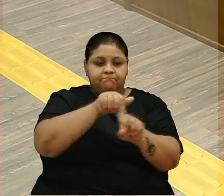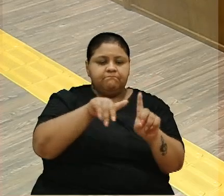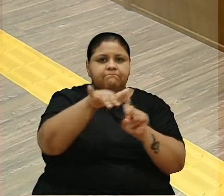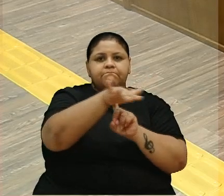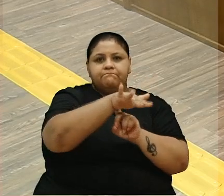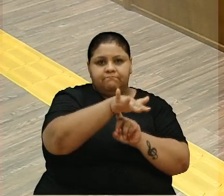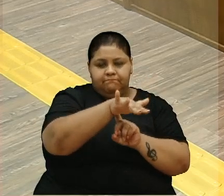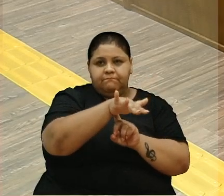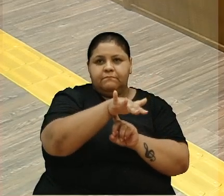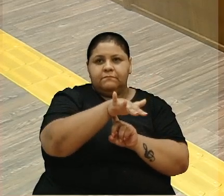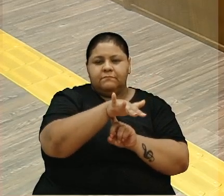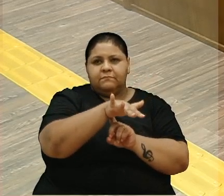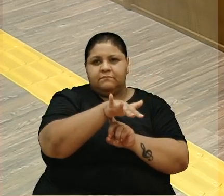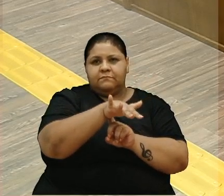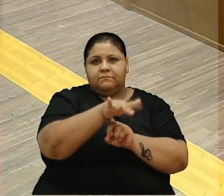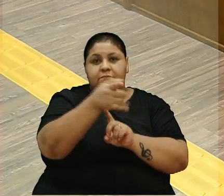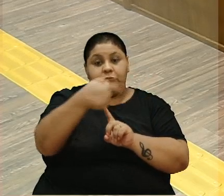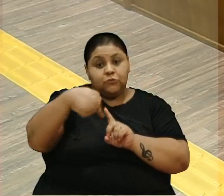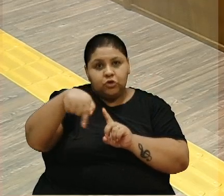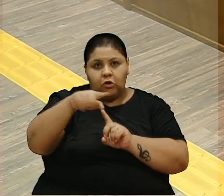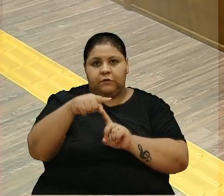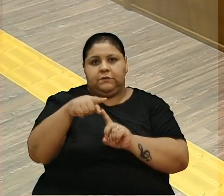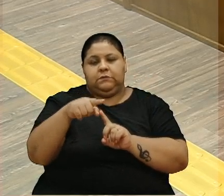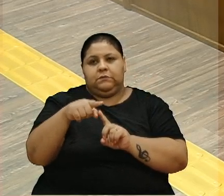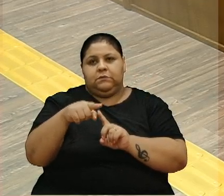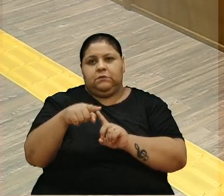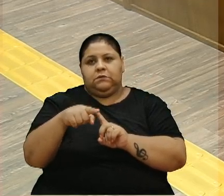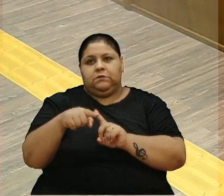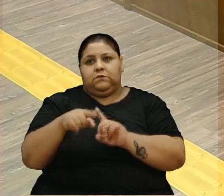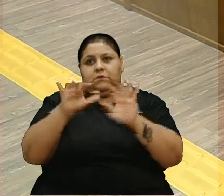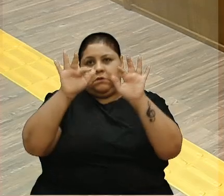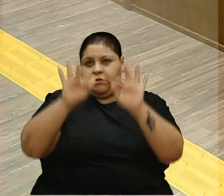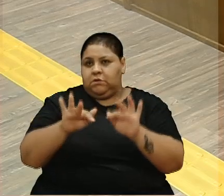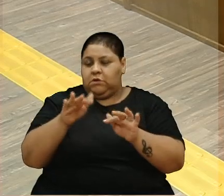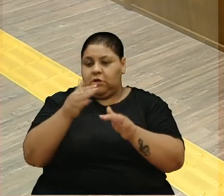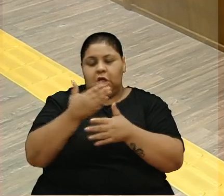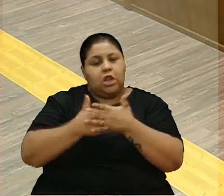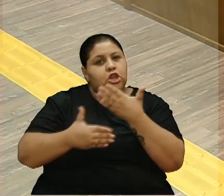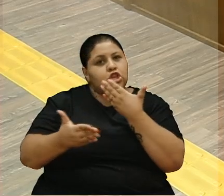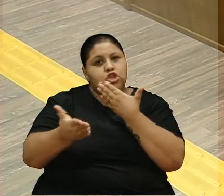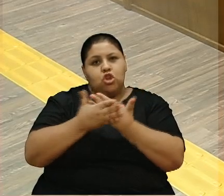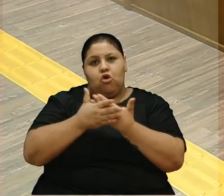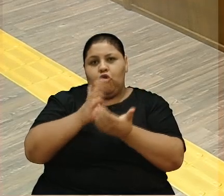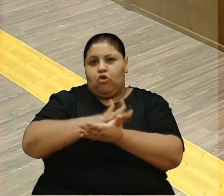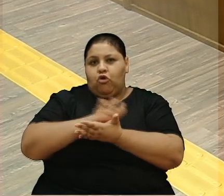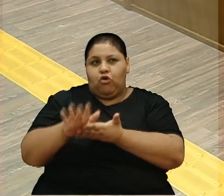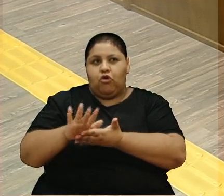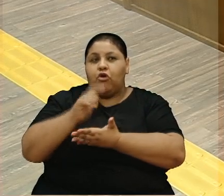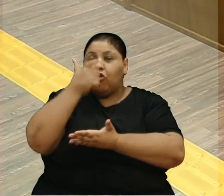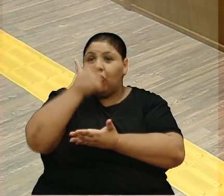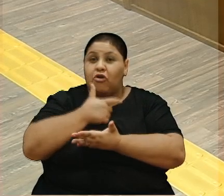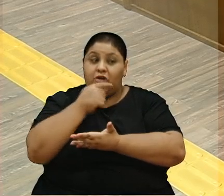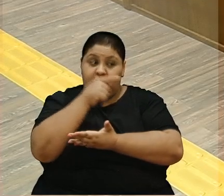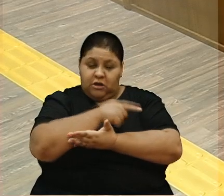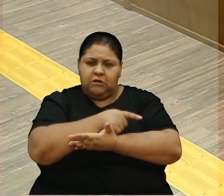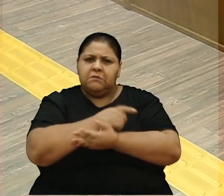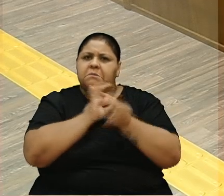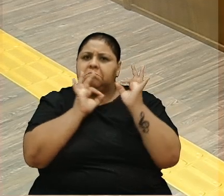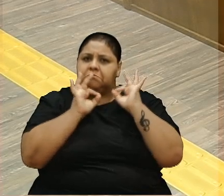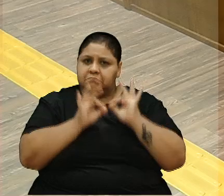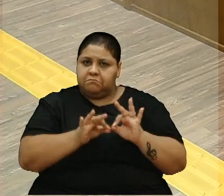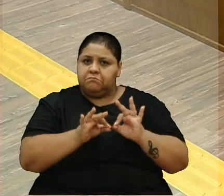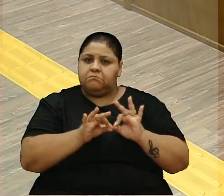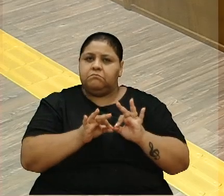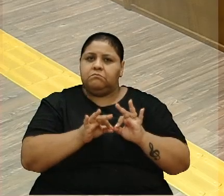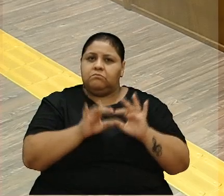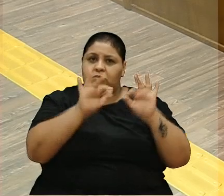sociedade, sendo da sociedade uma pauta nossa, né? O combate a todas as discriminações. E acho que a senhora foi muito feliz.